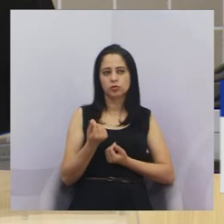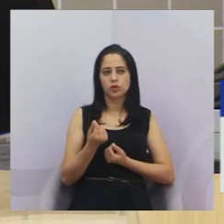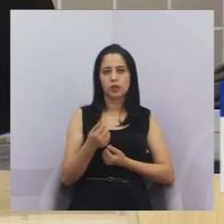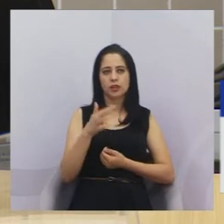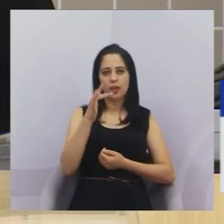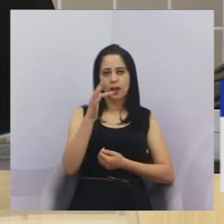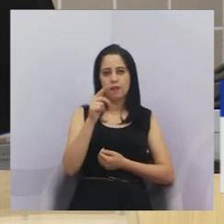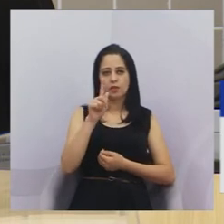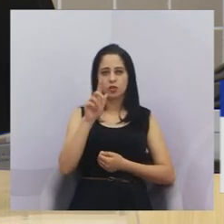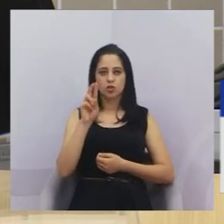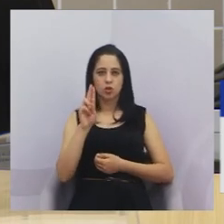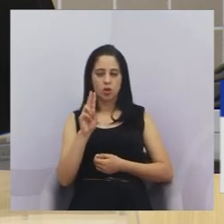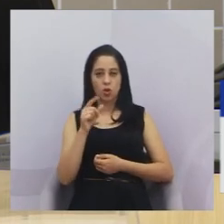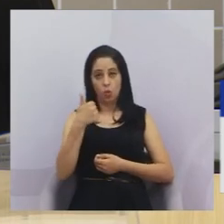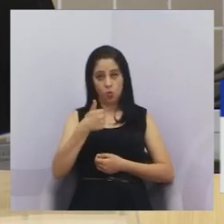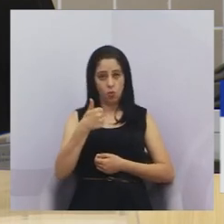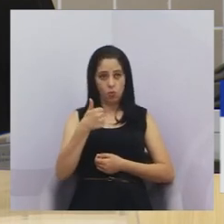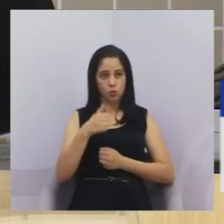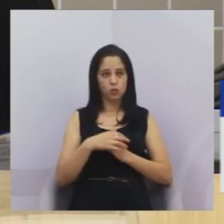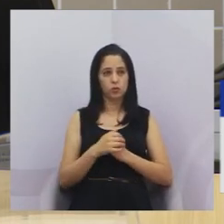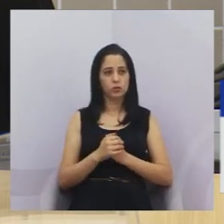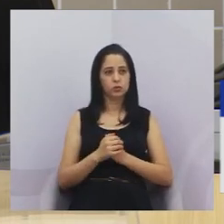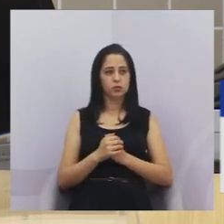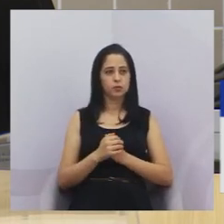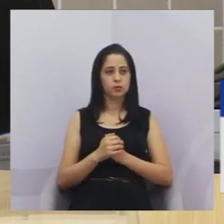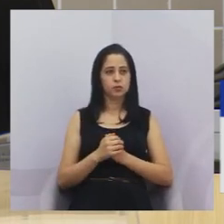FG1, 2,